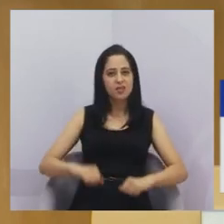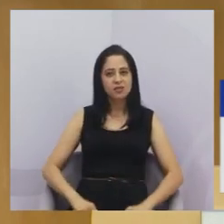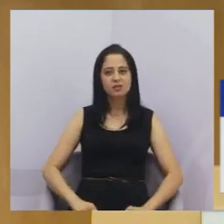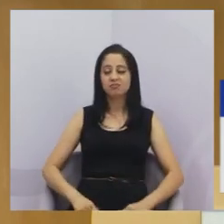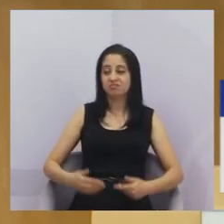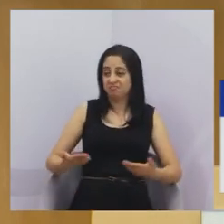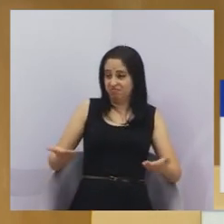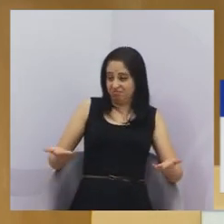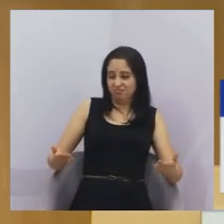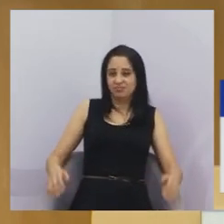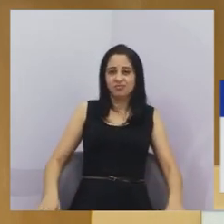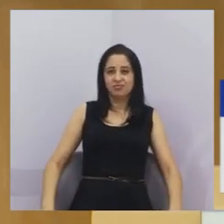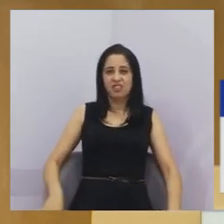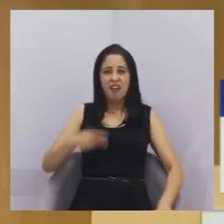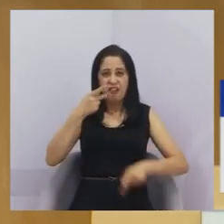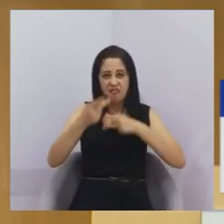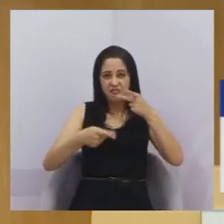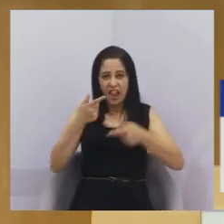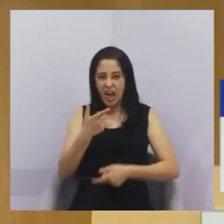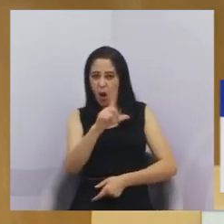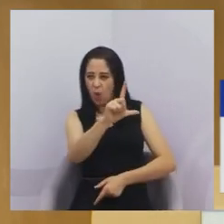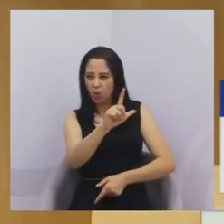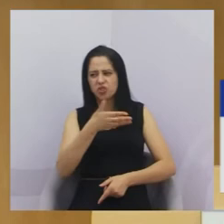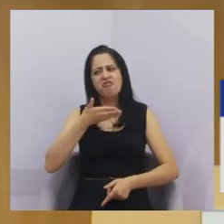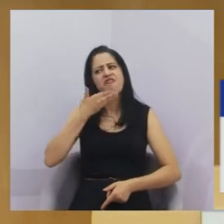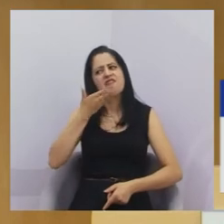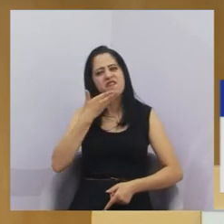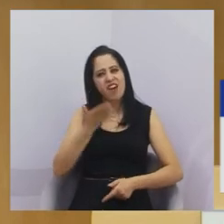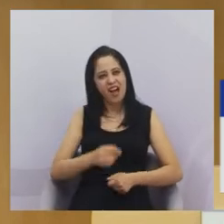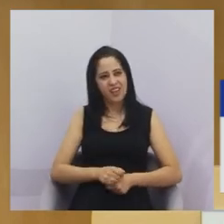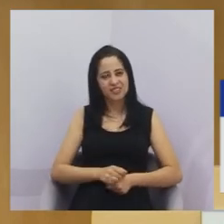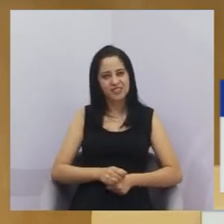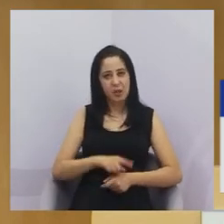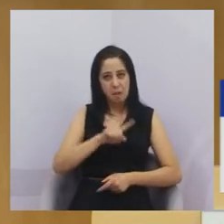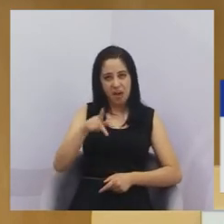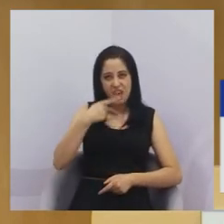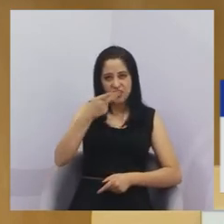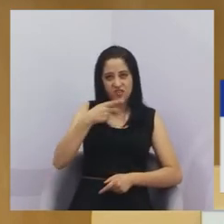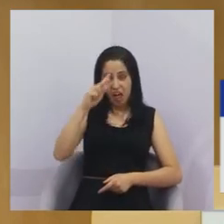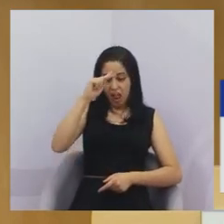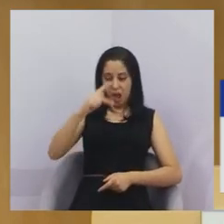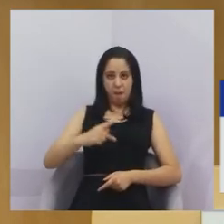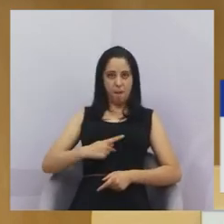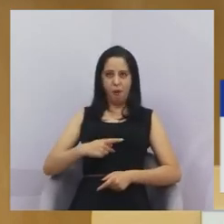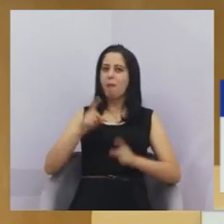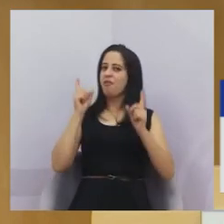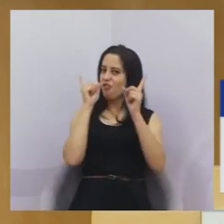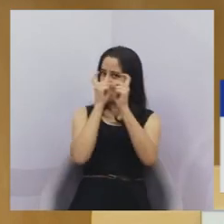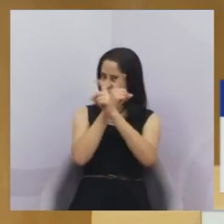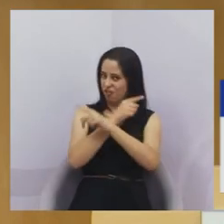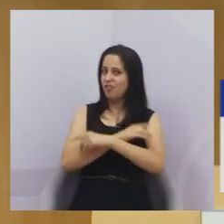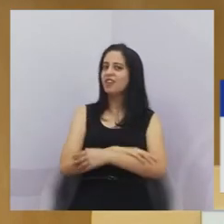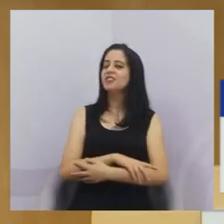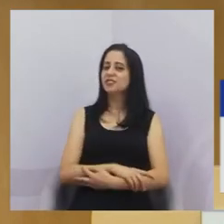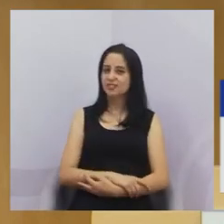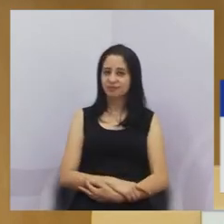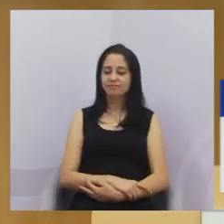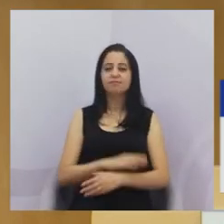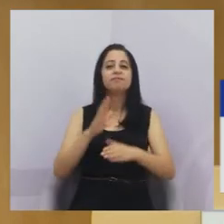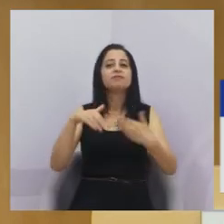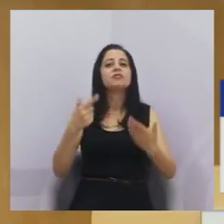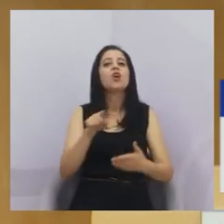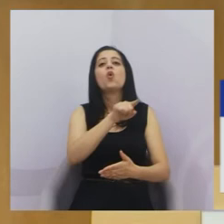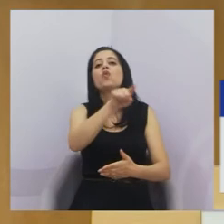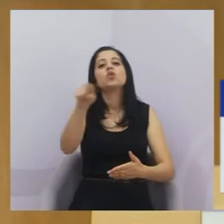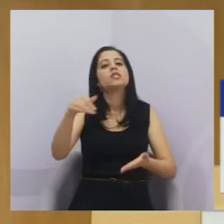Engraçado, né? Falar dos outros é fácil, mas falar de si próprio é difícil. Então, vocês